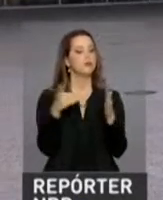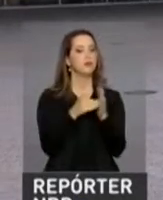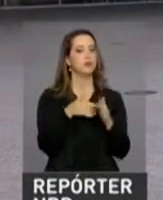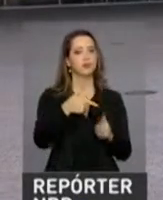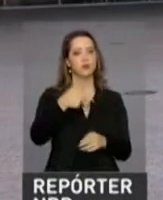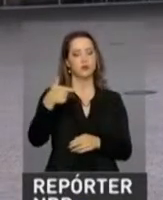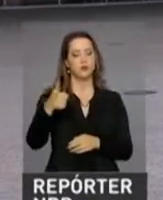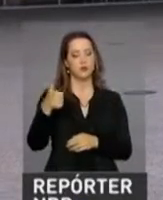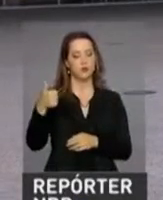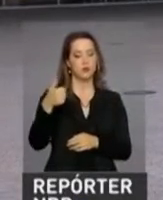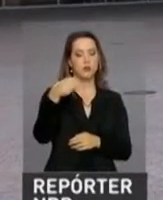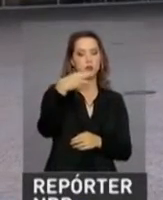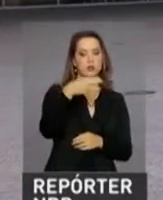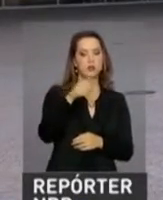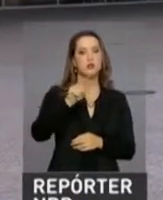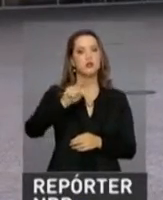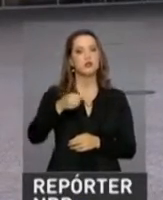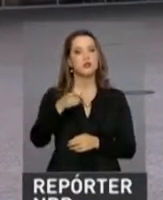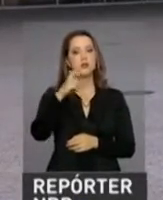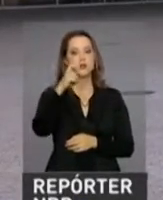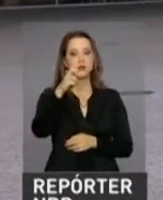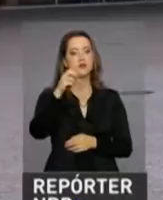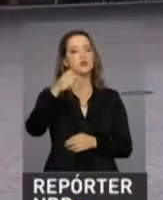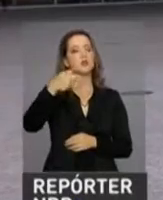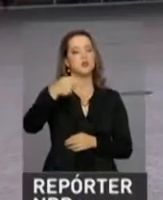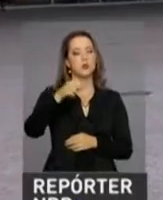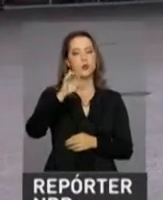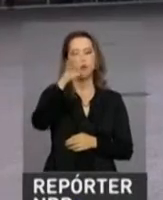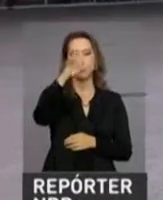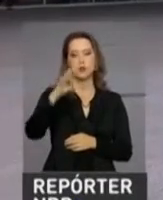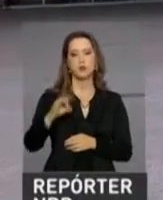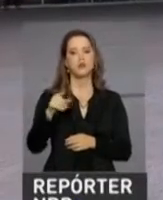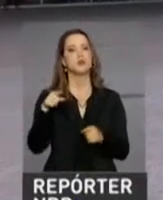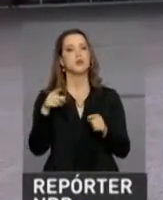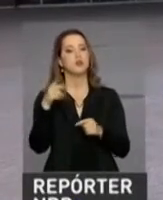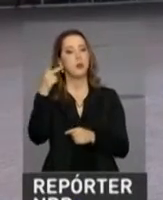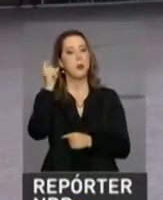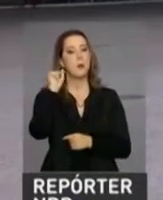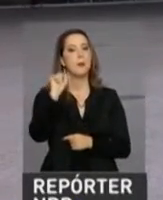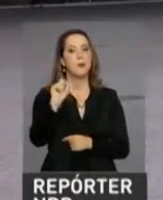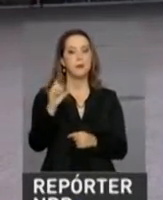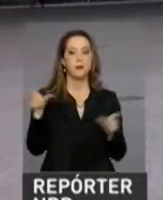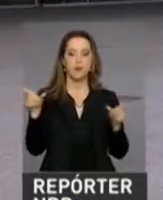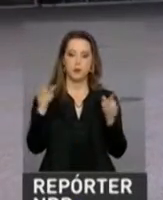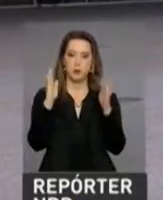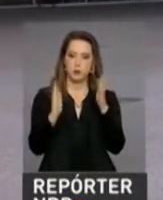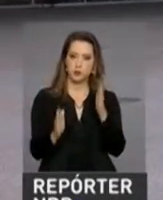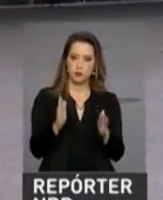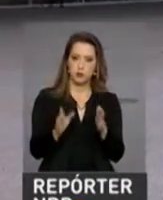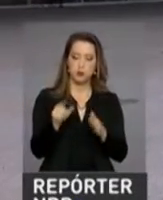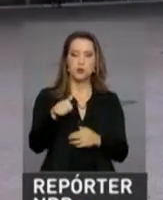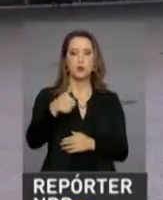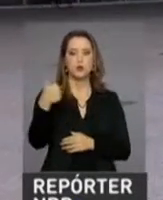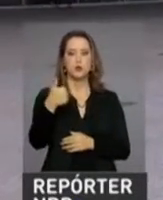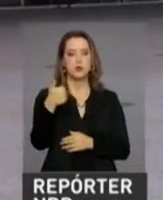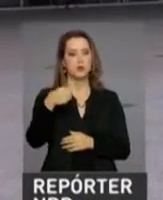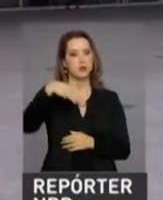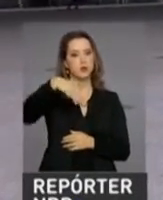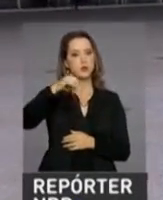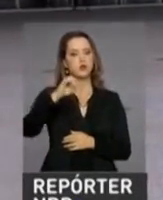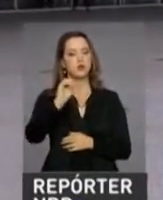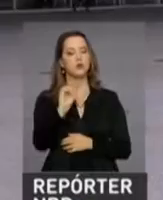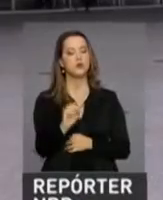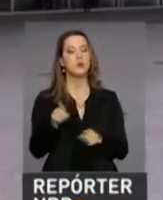13,57 por cento para o período de 1º de maio de 2016 portanto há pouco mais de um mês até